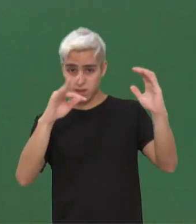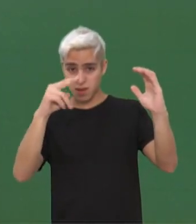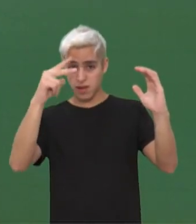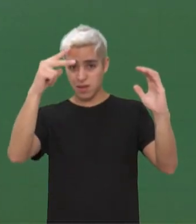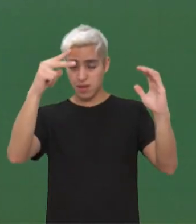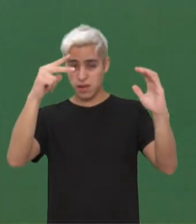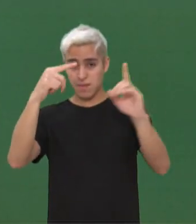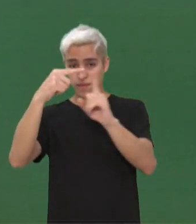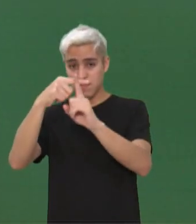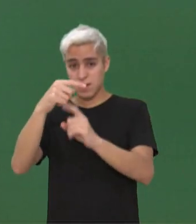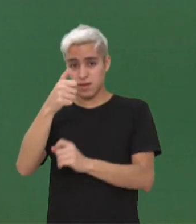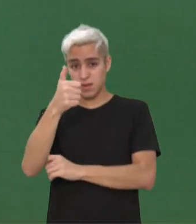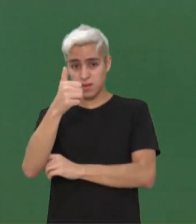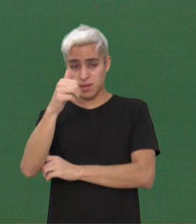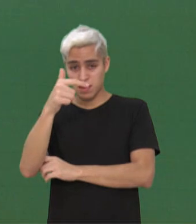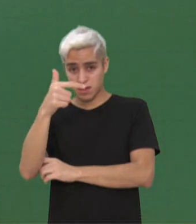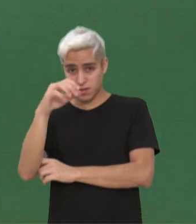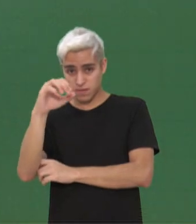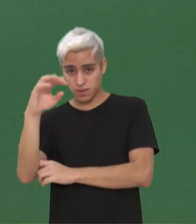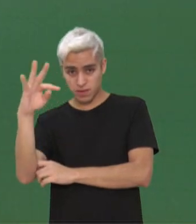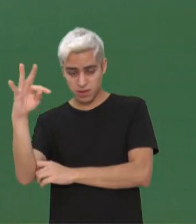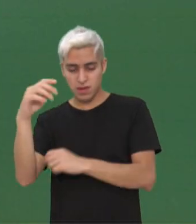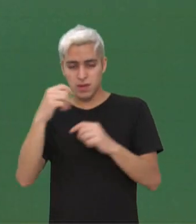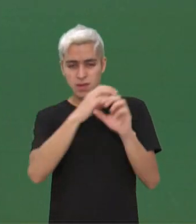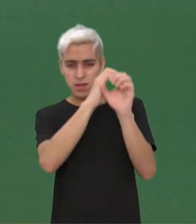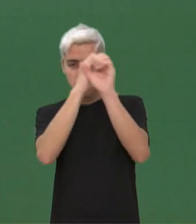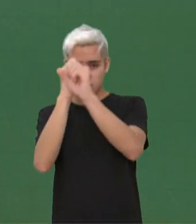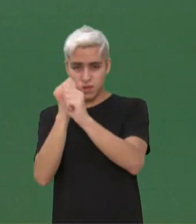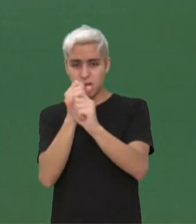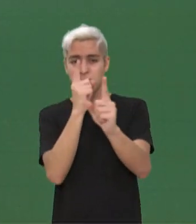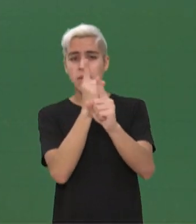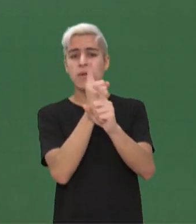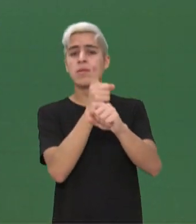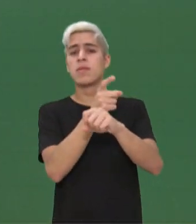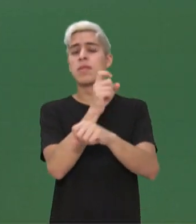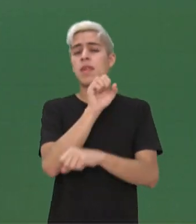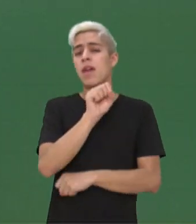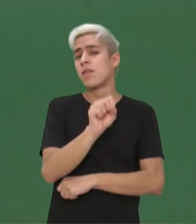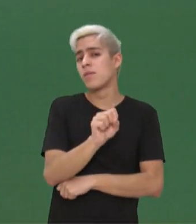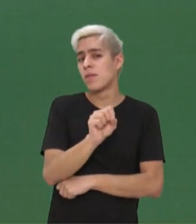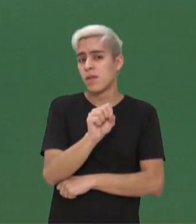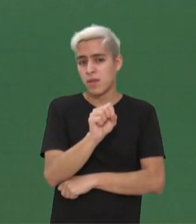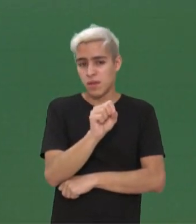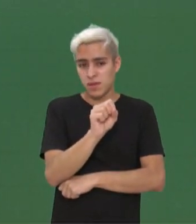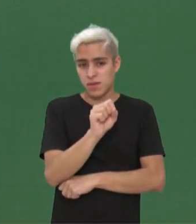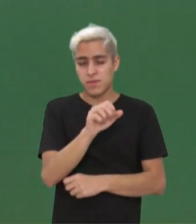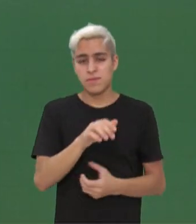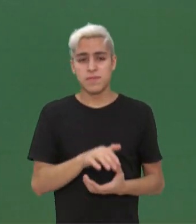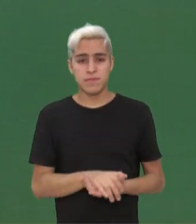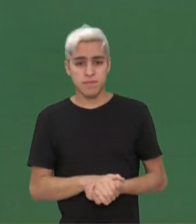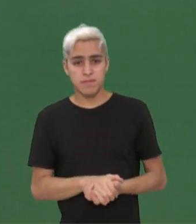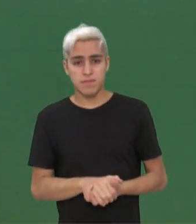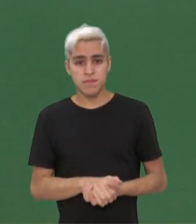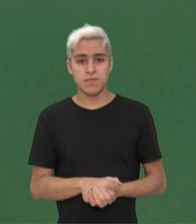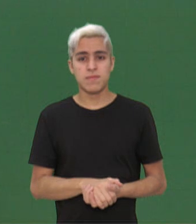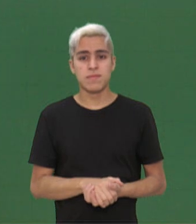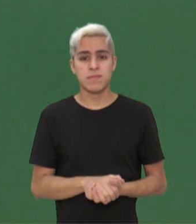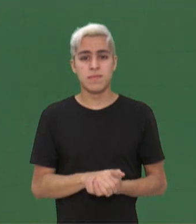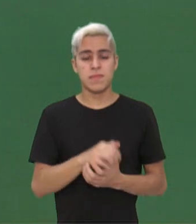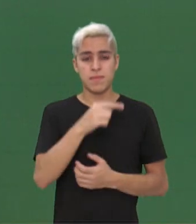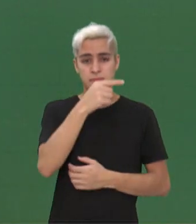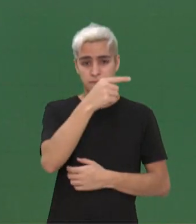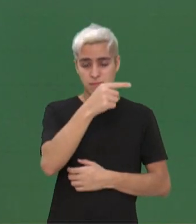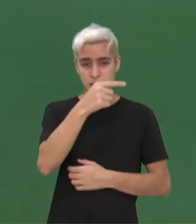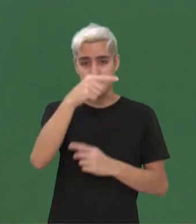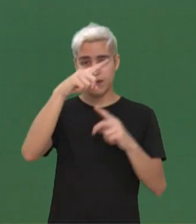mais 120t, e eu preciso calcular o S do vértice menos